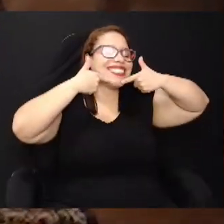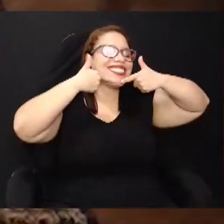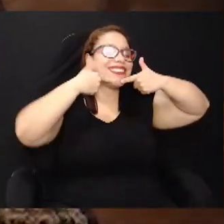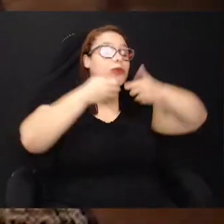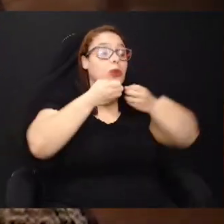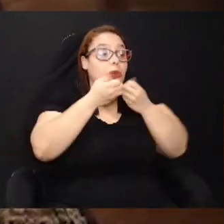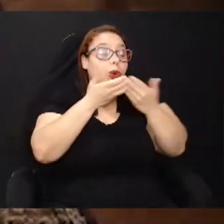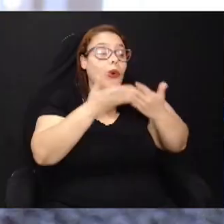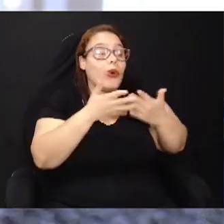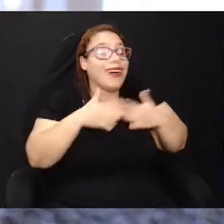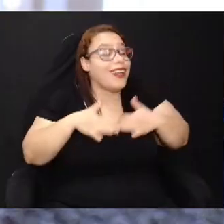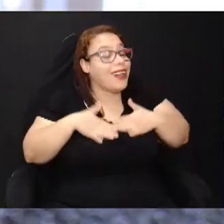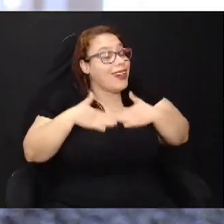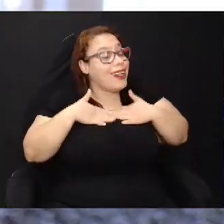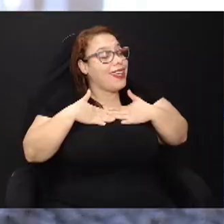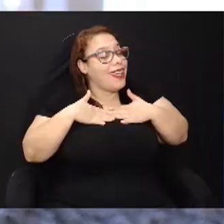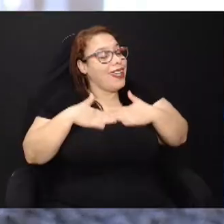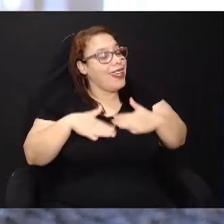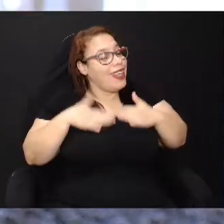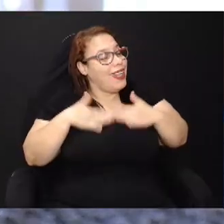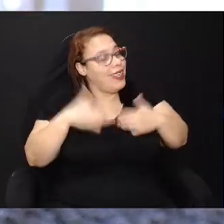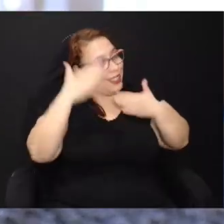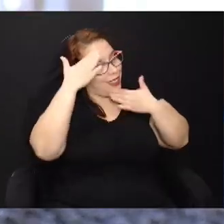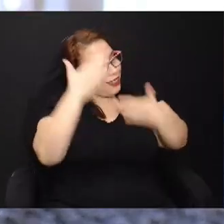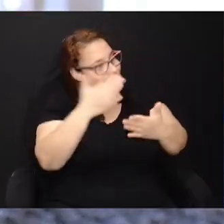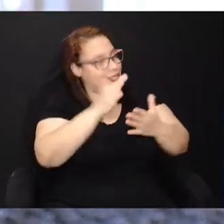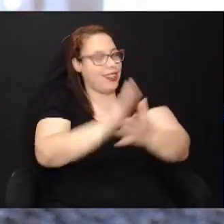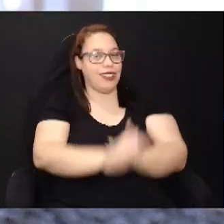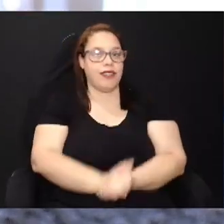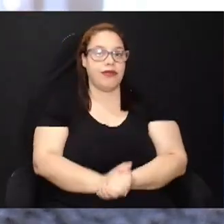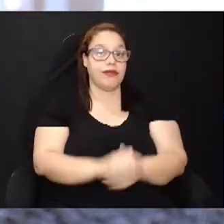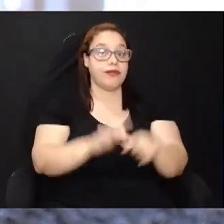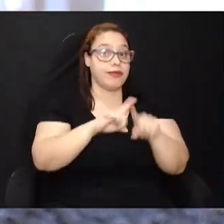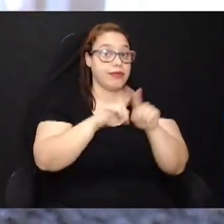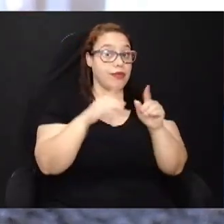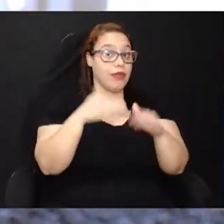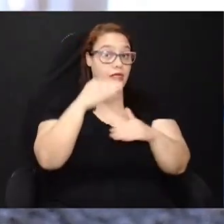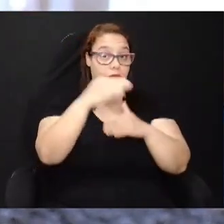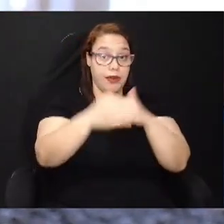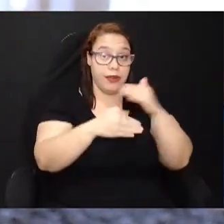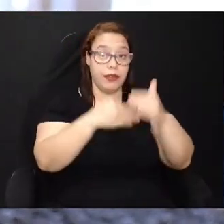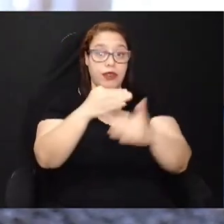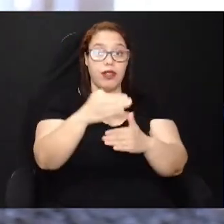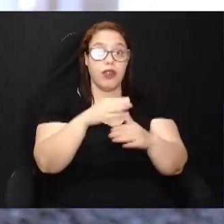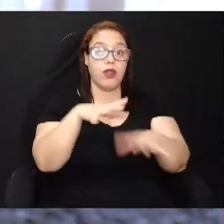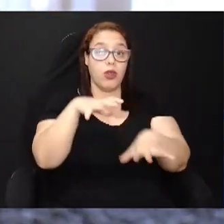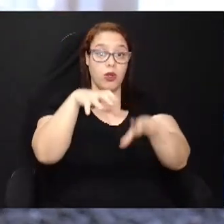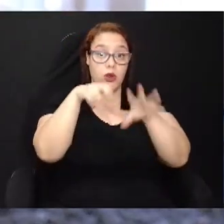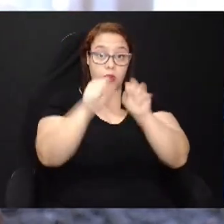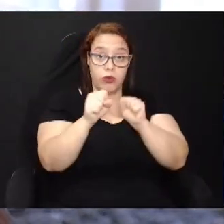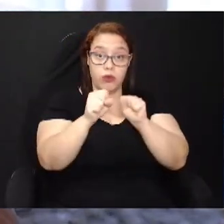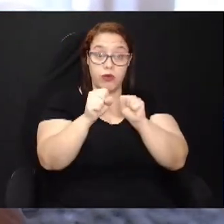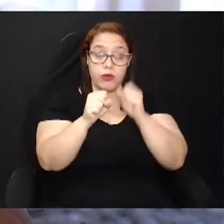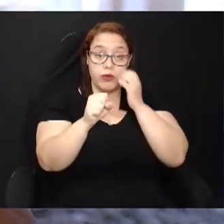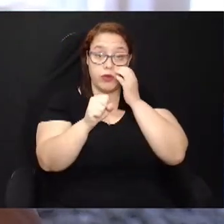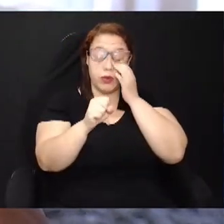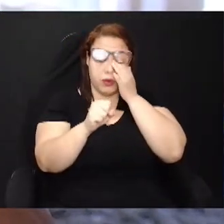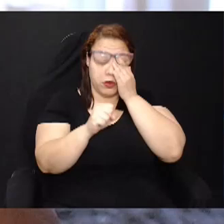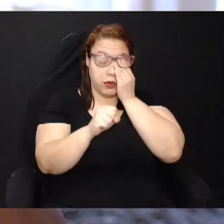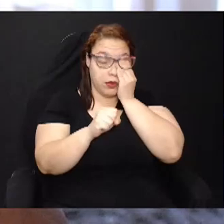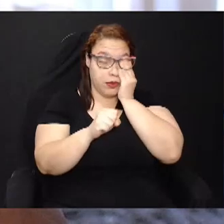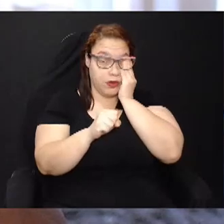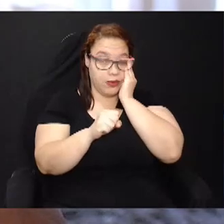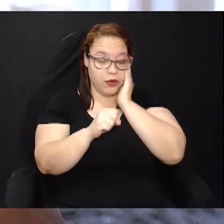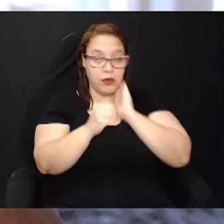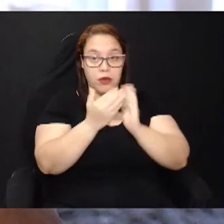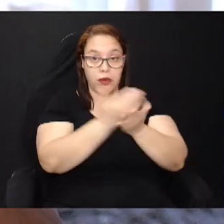agraciados com essa atividade. Mais adiante, depois de formado, tratando de uma paciente, o esposo dela